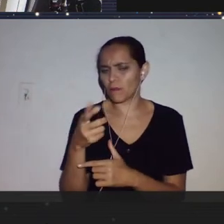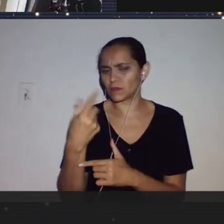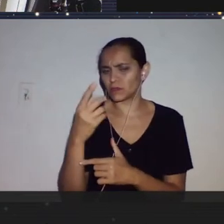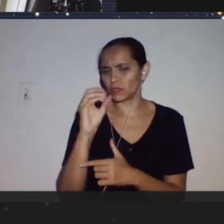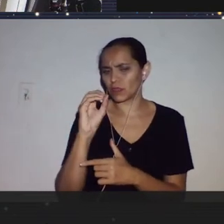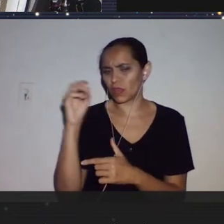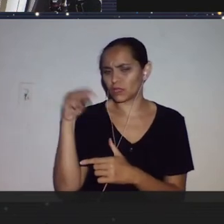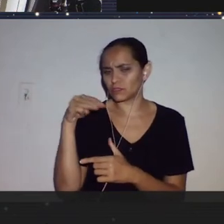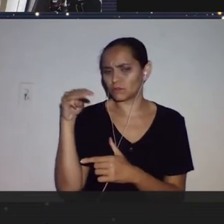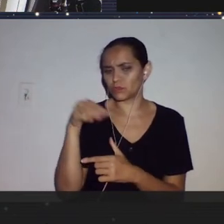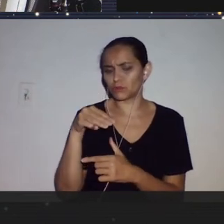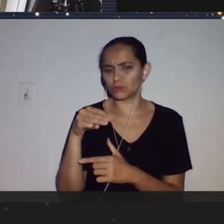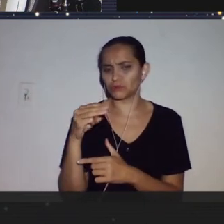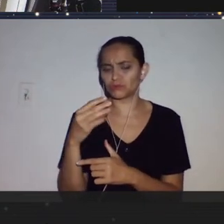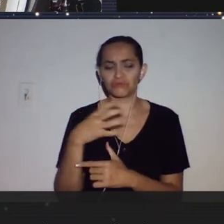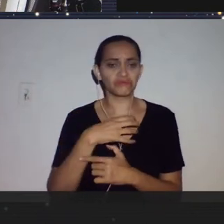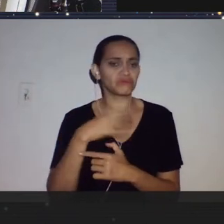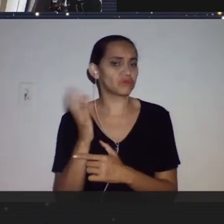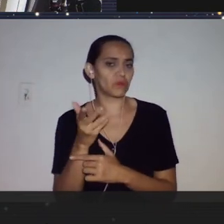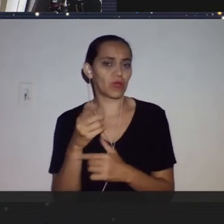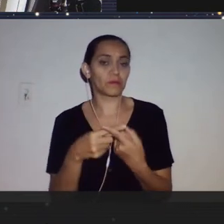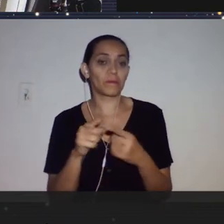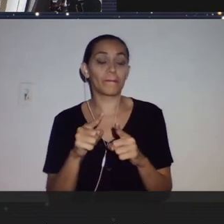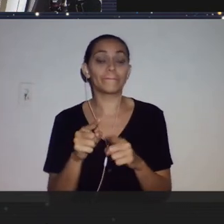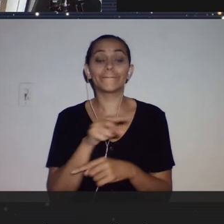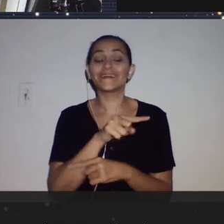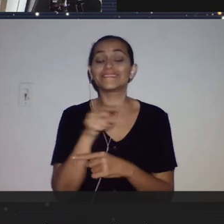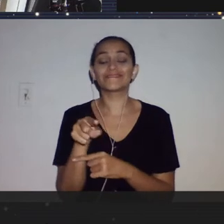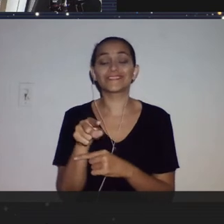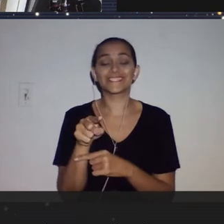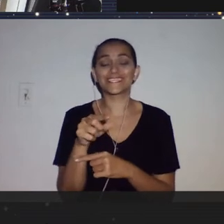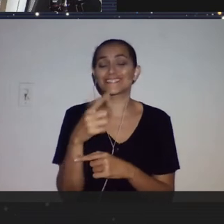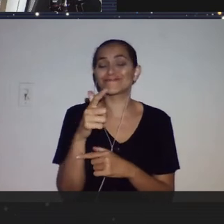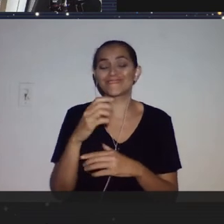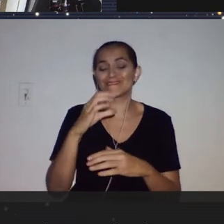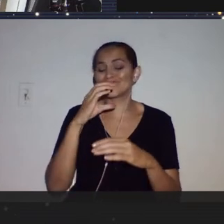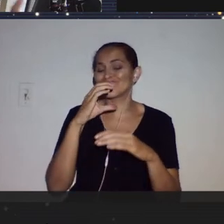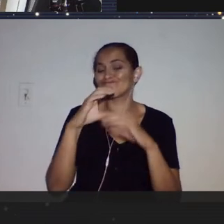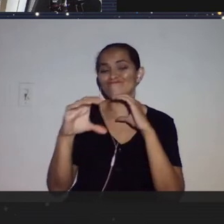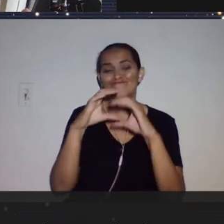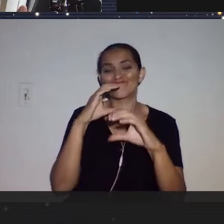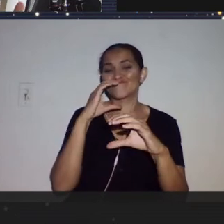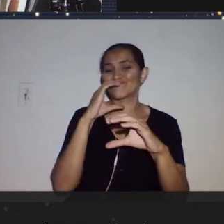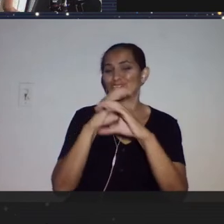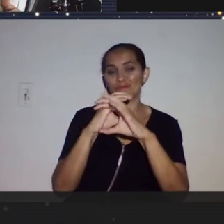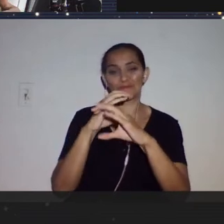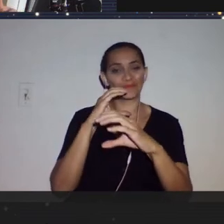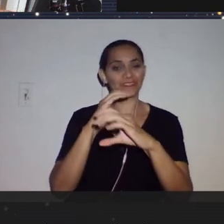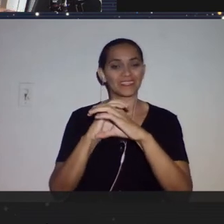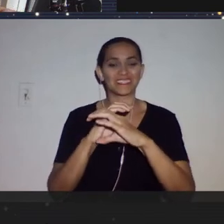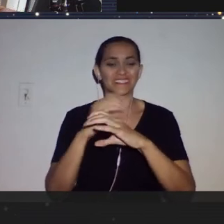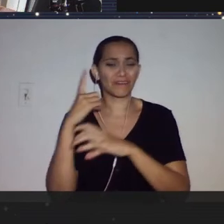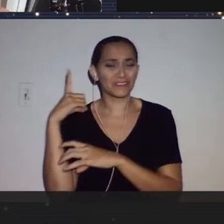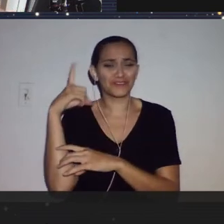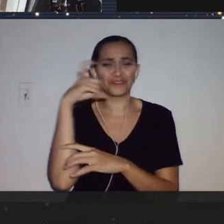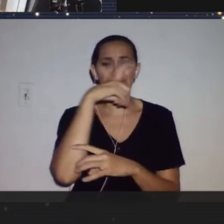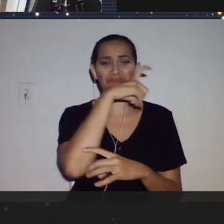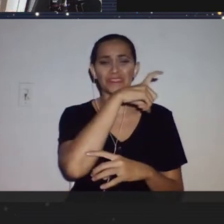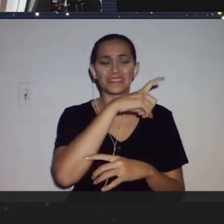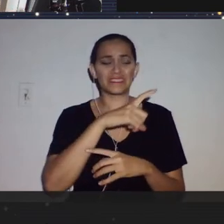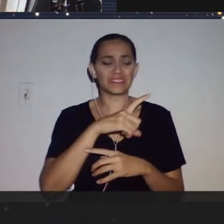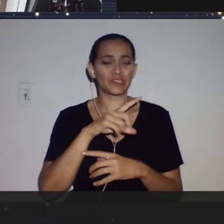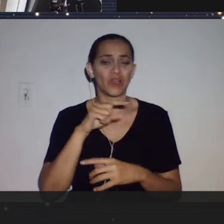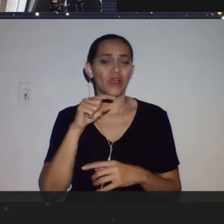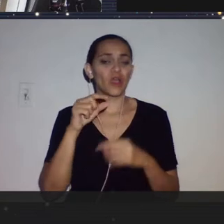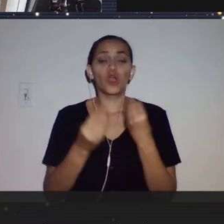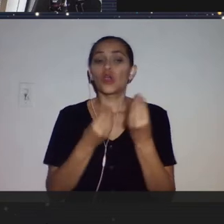tudo certinho e tudo mais, mas você não comunica muito bem o seu processo de decisão. Você não